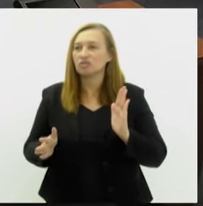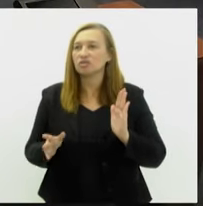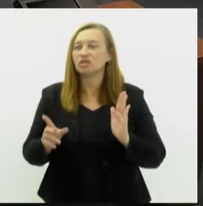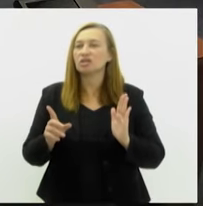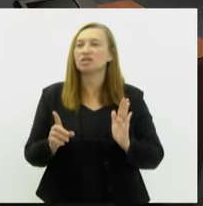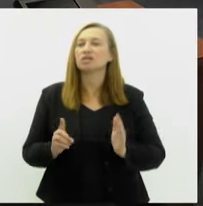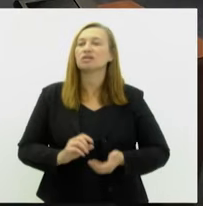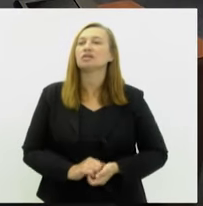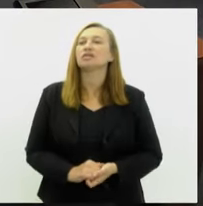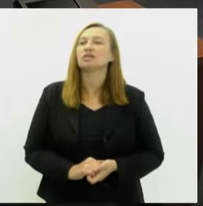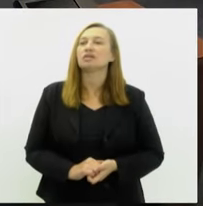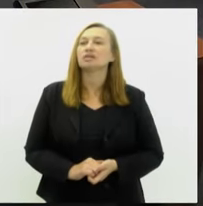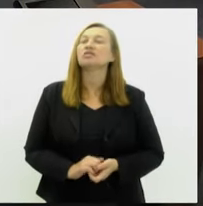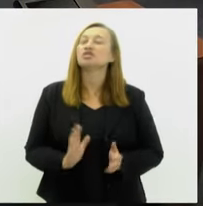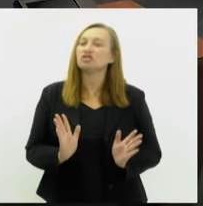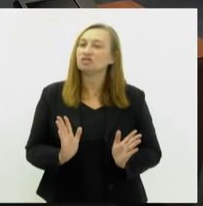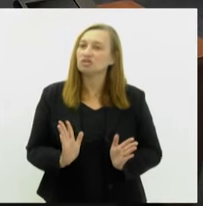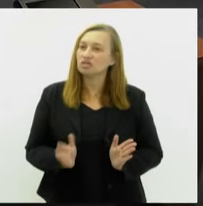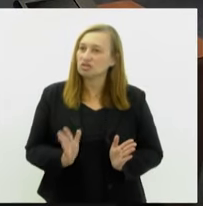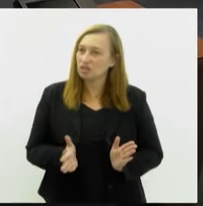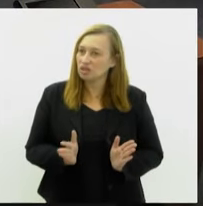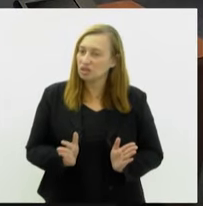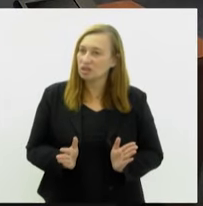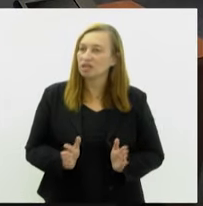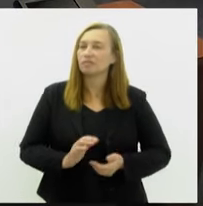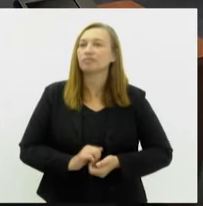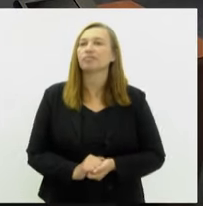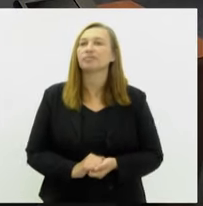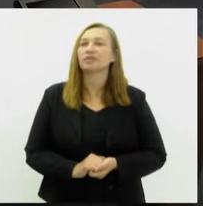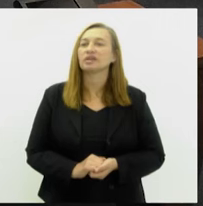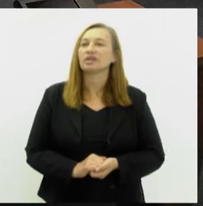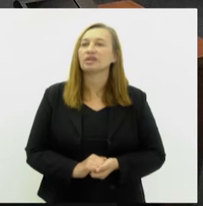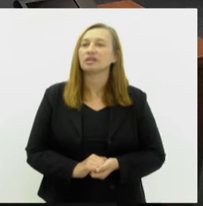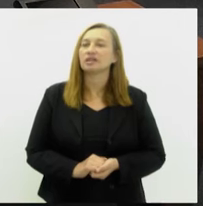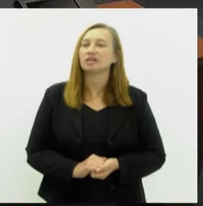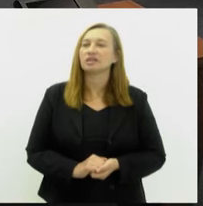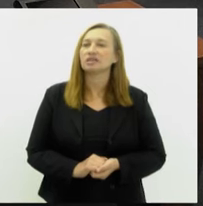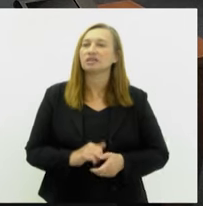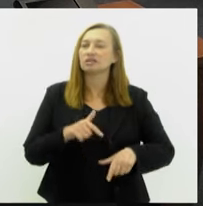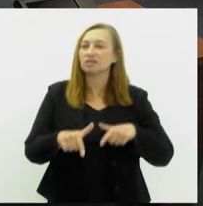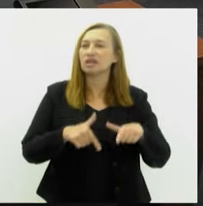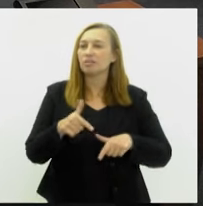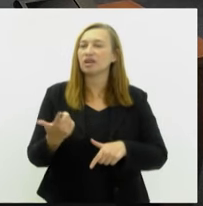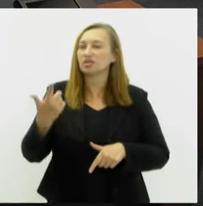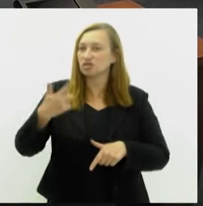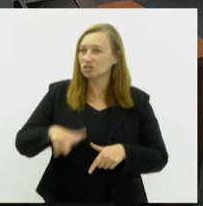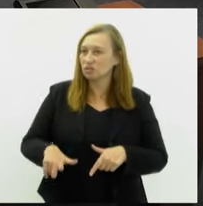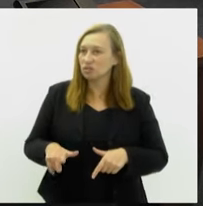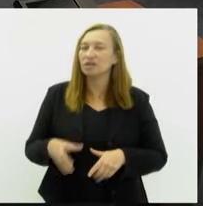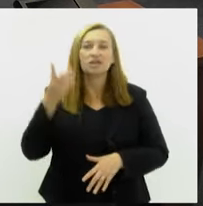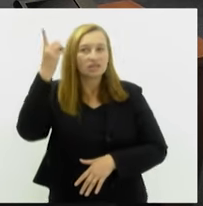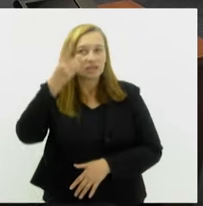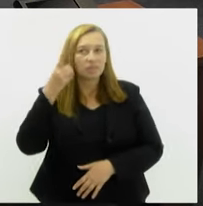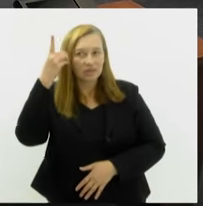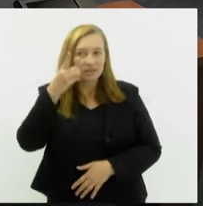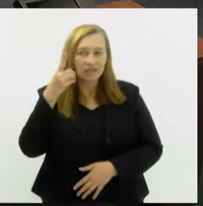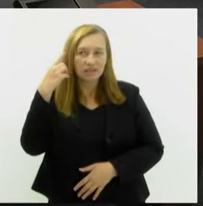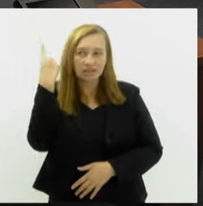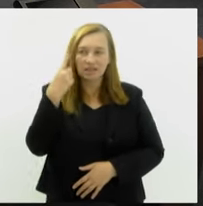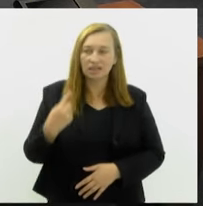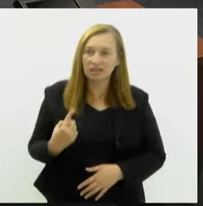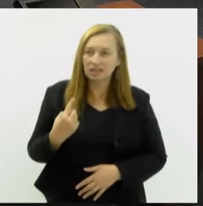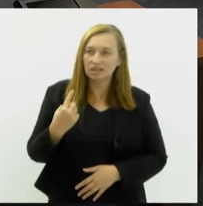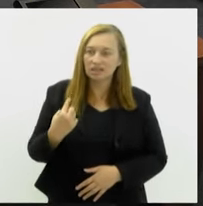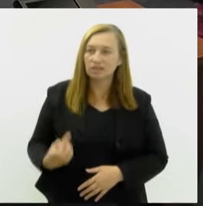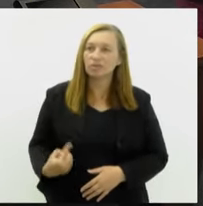ordem do dia, já passando a direção dos trabalhos, novamente entregando a deputada Dani Balbi. E o